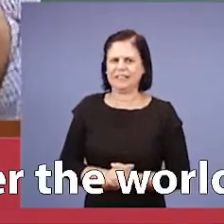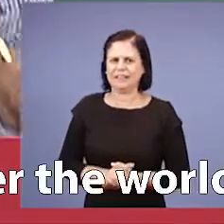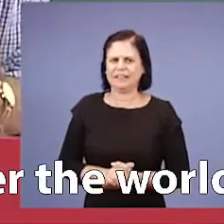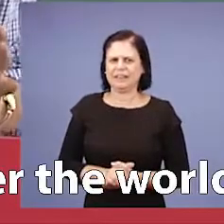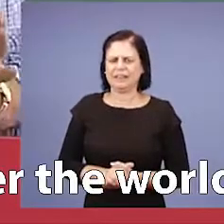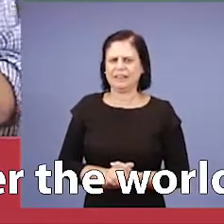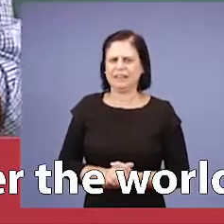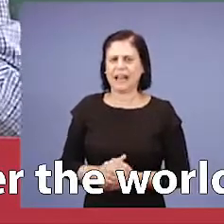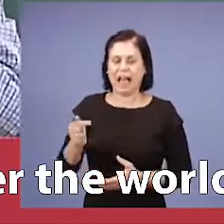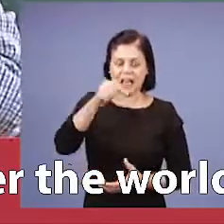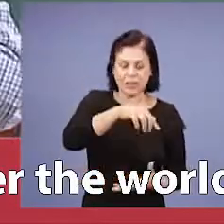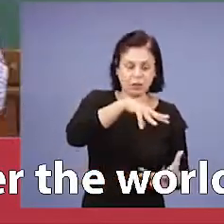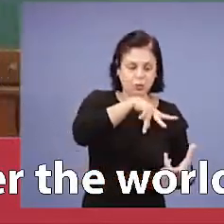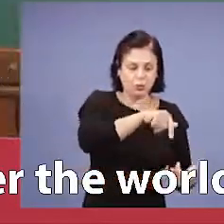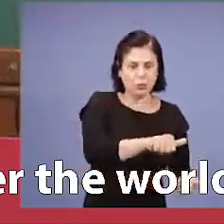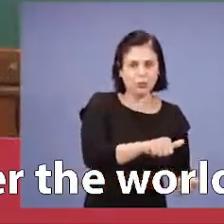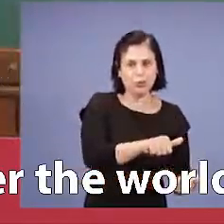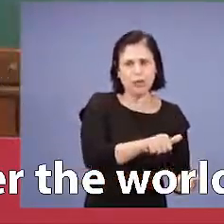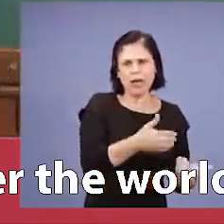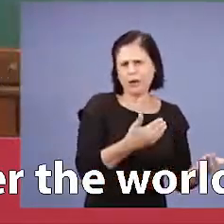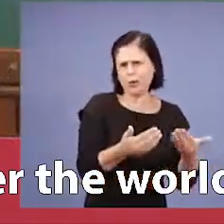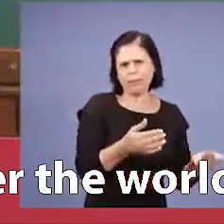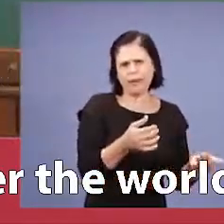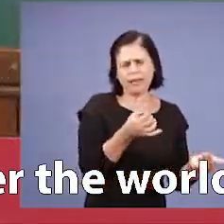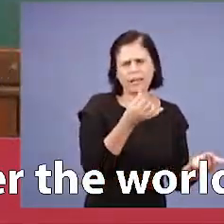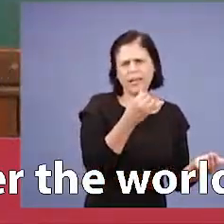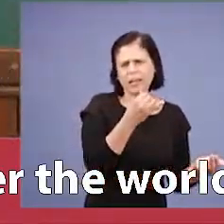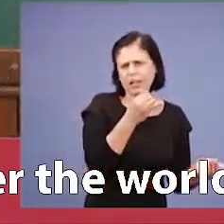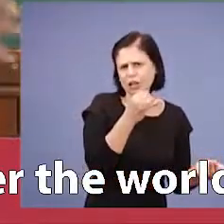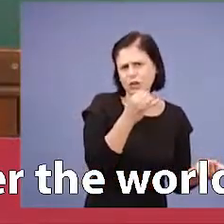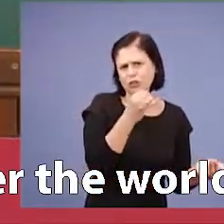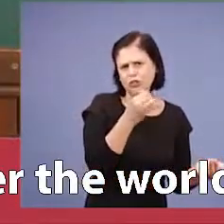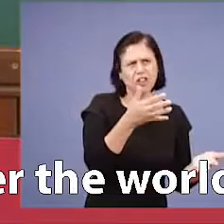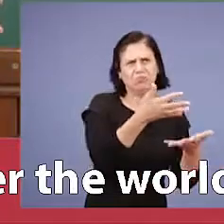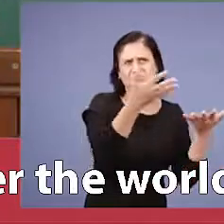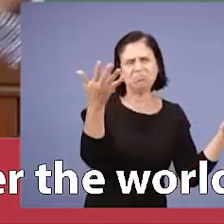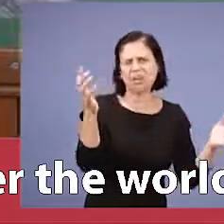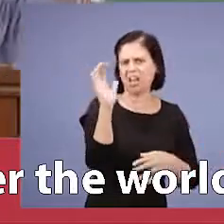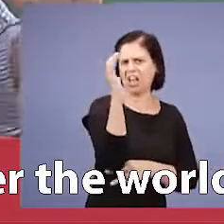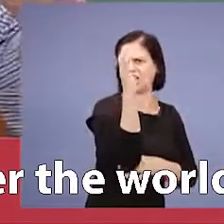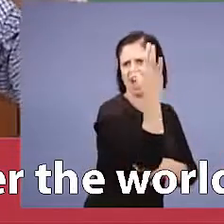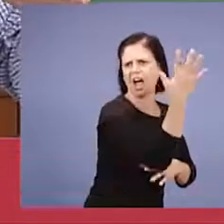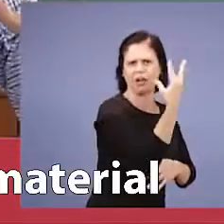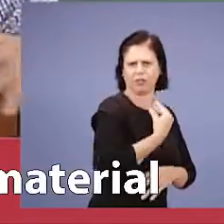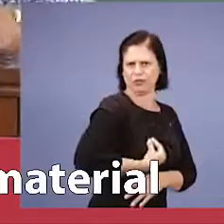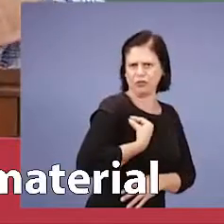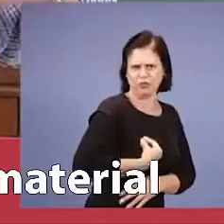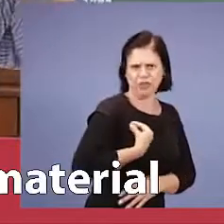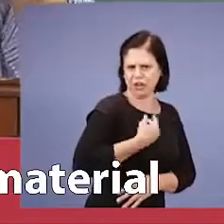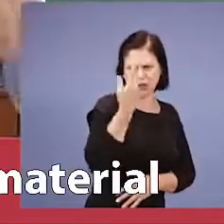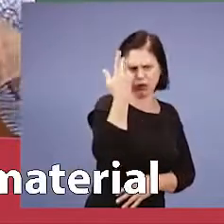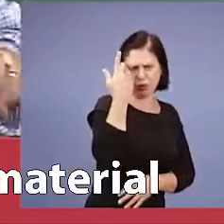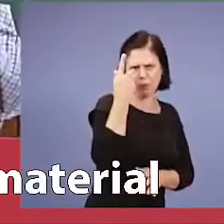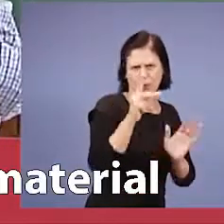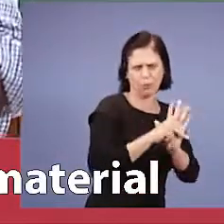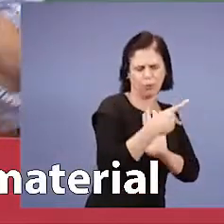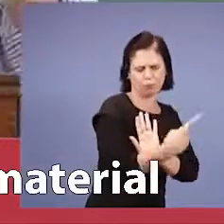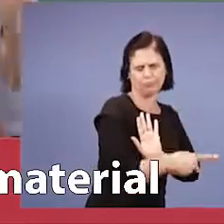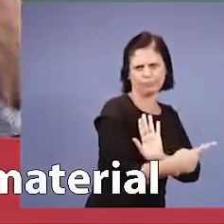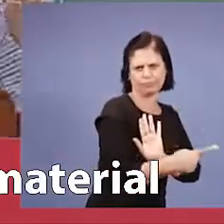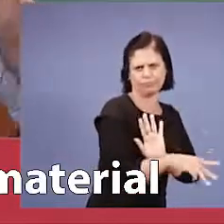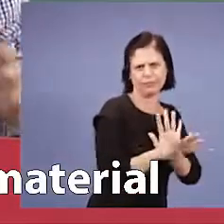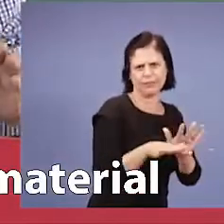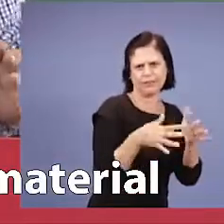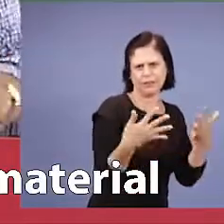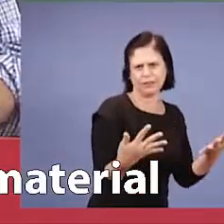energia uma energia que está no mundo inteiro então nós vamos encontrar a energia